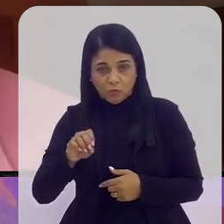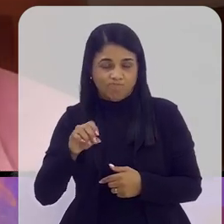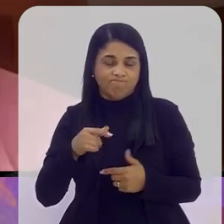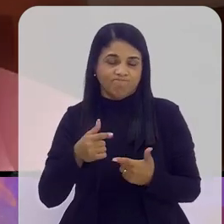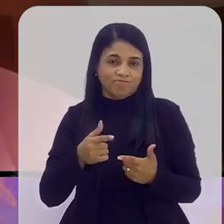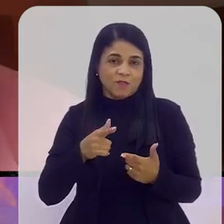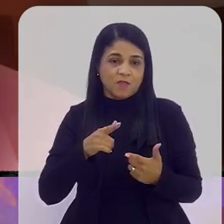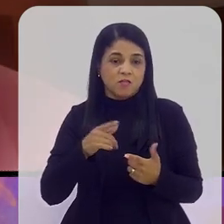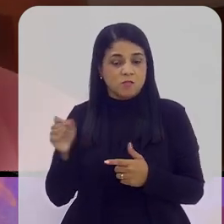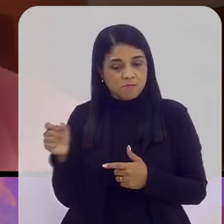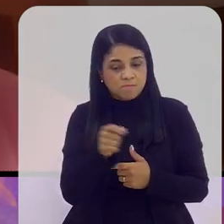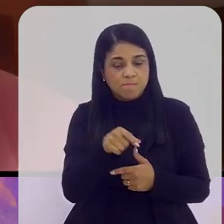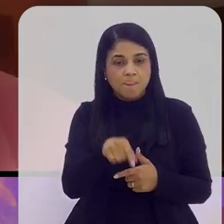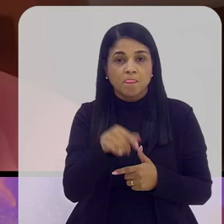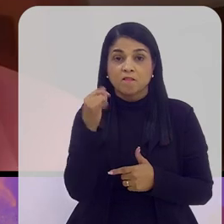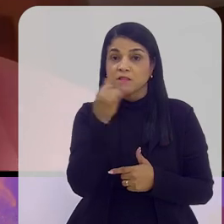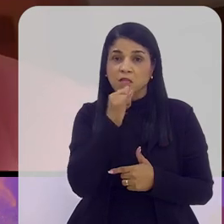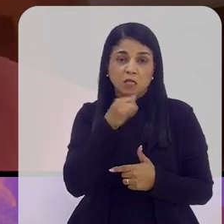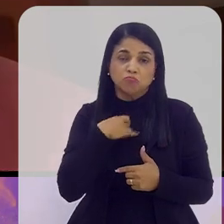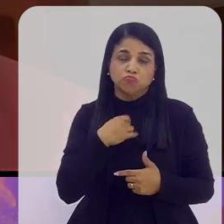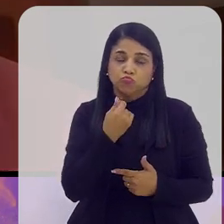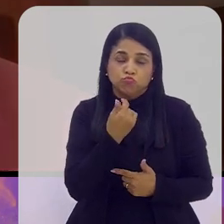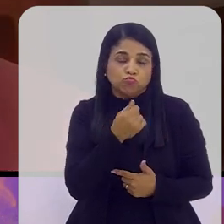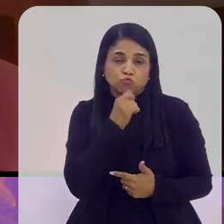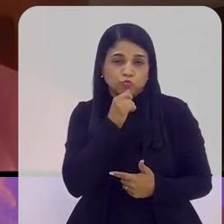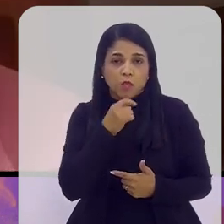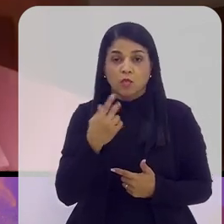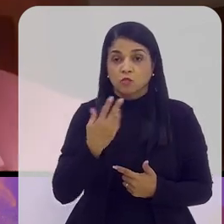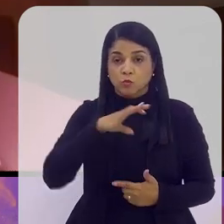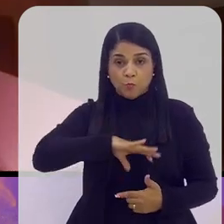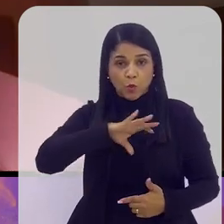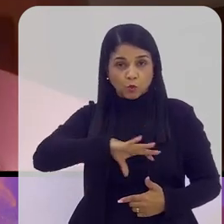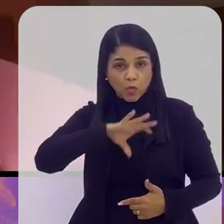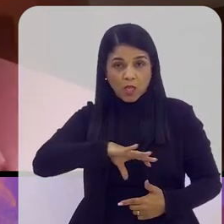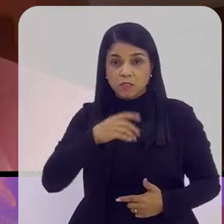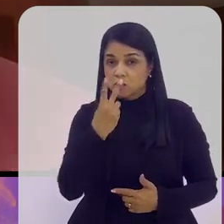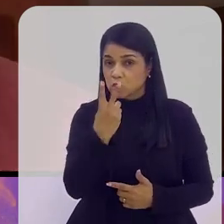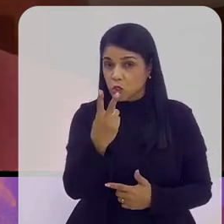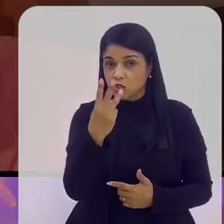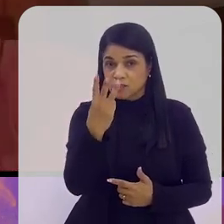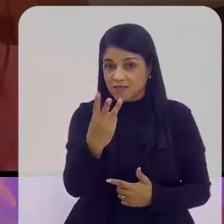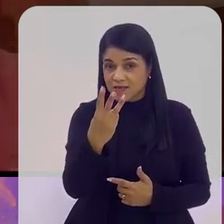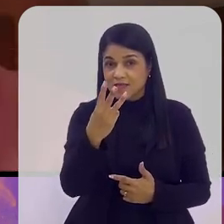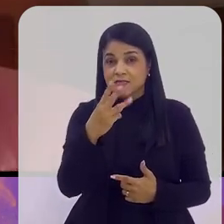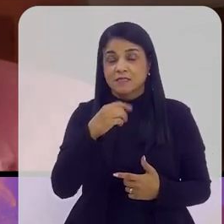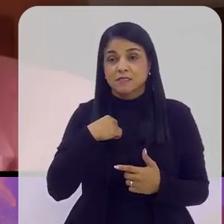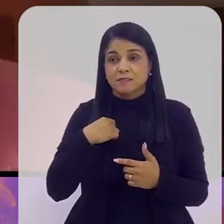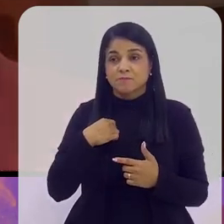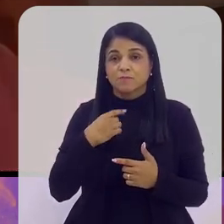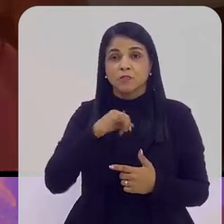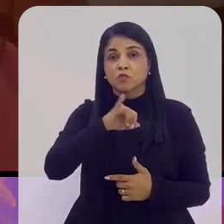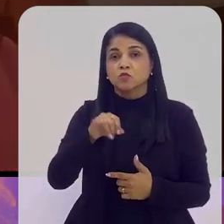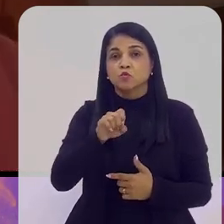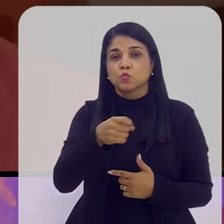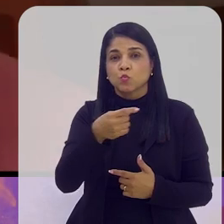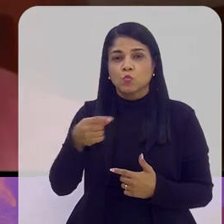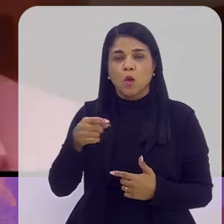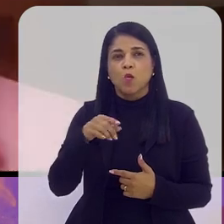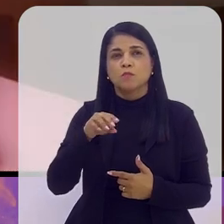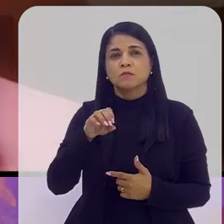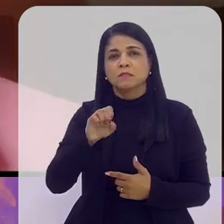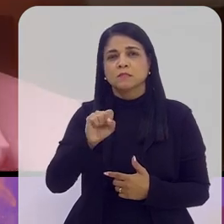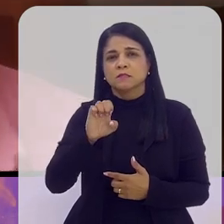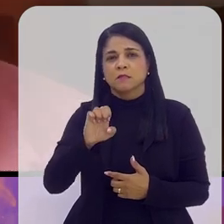de uma posição na seleção italiana. Os portugueses têm dois laterais direitos espetaculares, três: Semedo, João